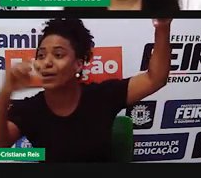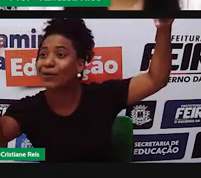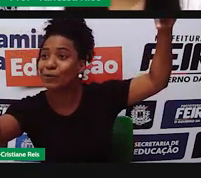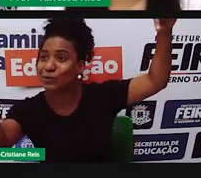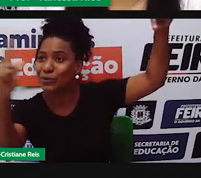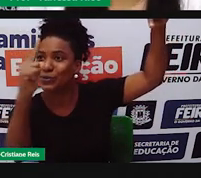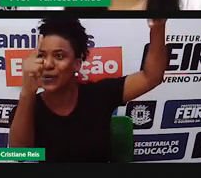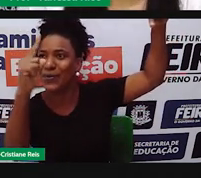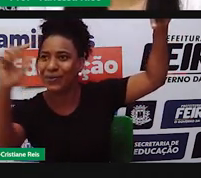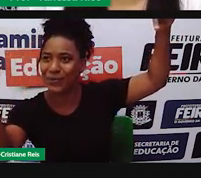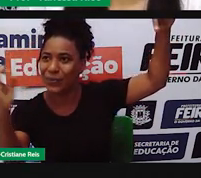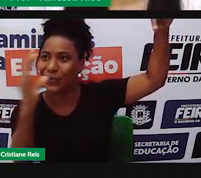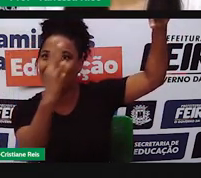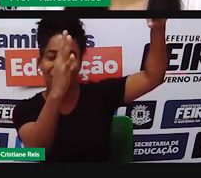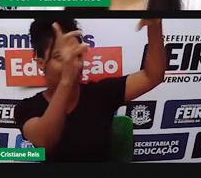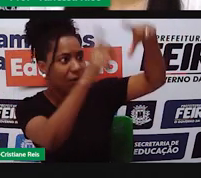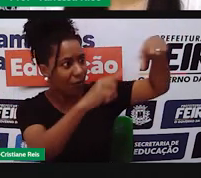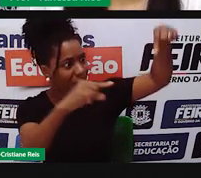sol.